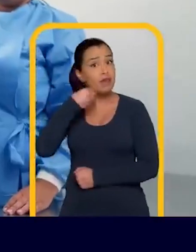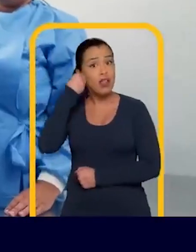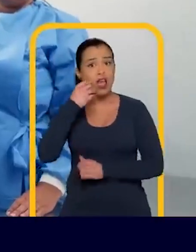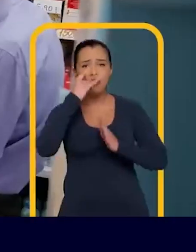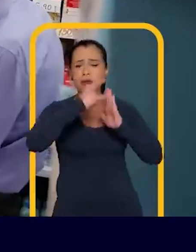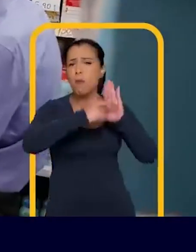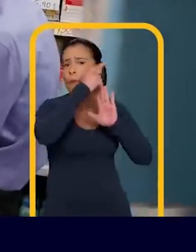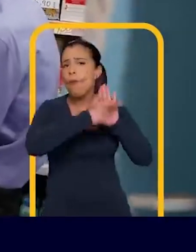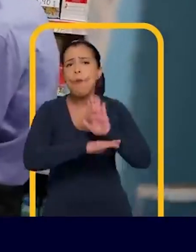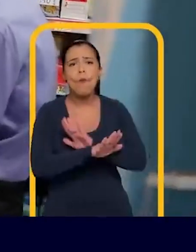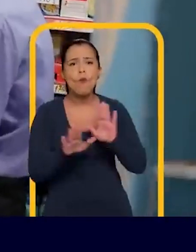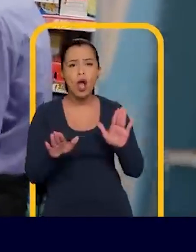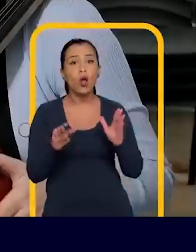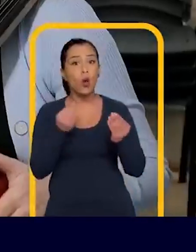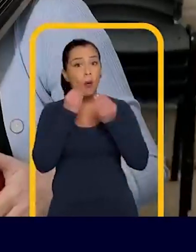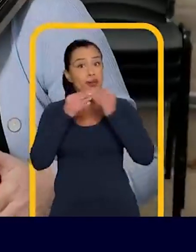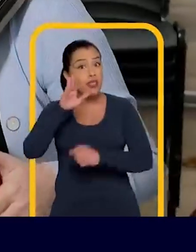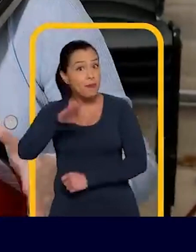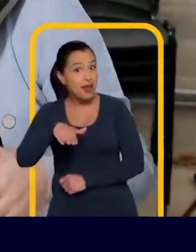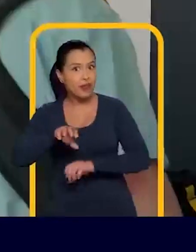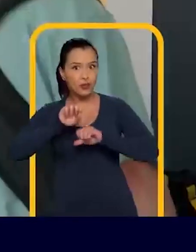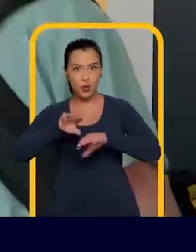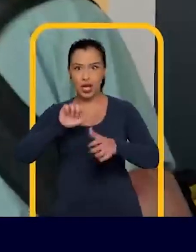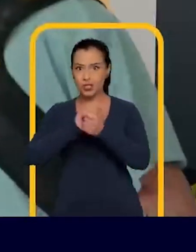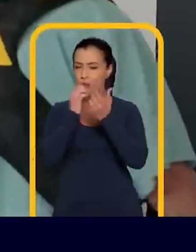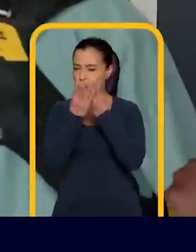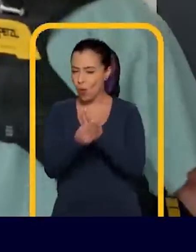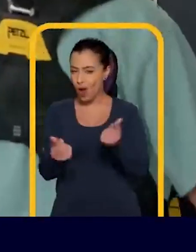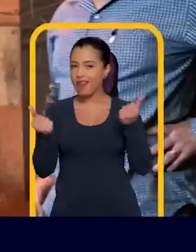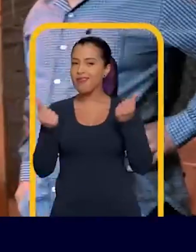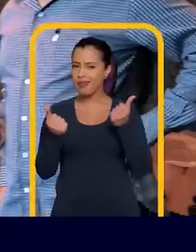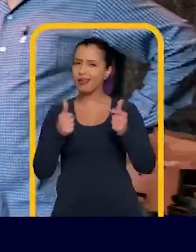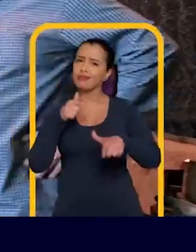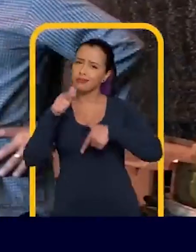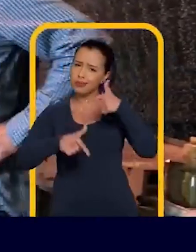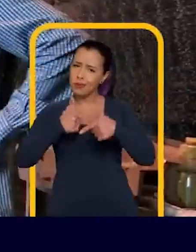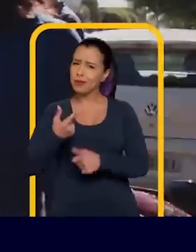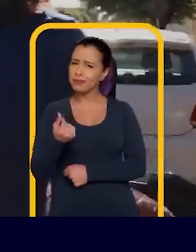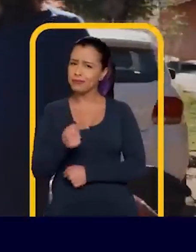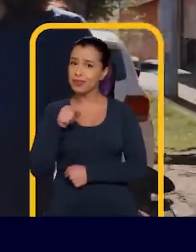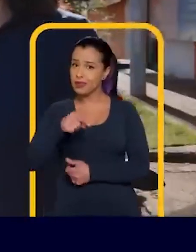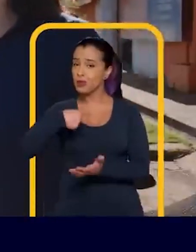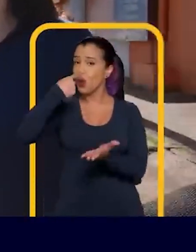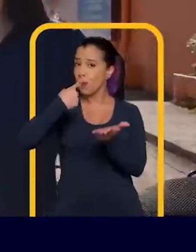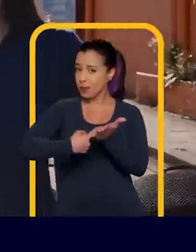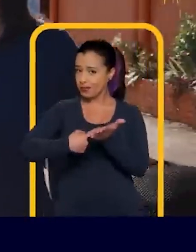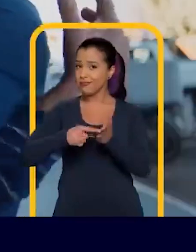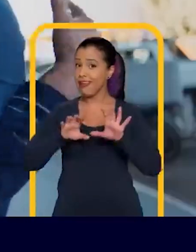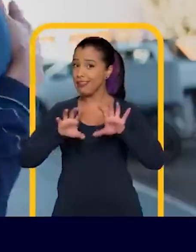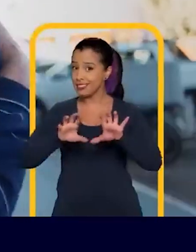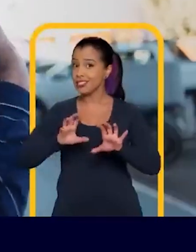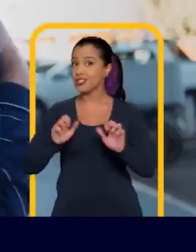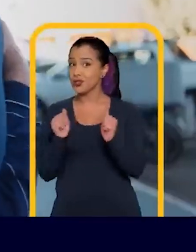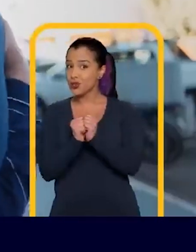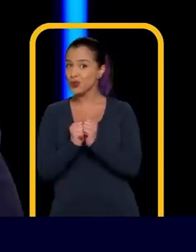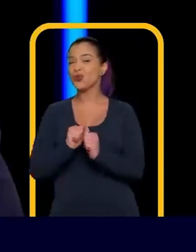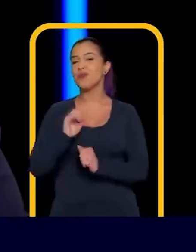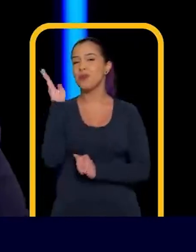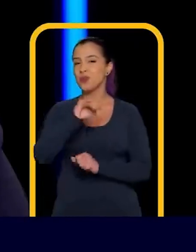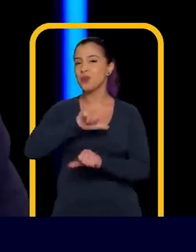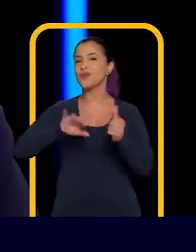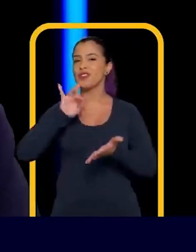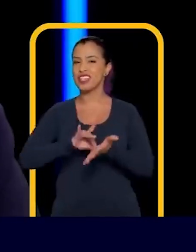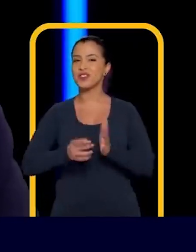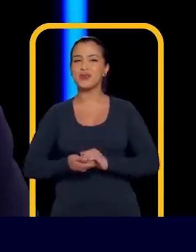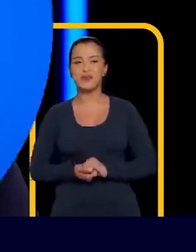ficha limpa. Comida mais barata, educação e saúde de qualidade, emprego e renda. Esse é o nosso compromisso. E assim, juntos,